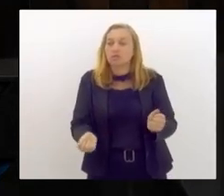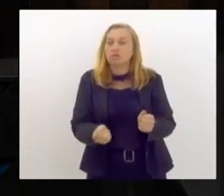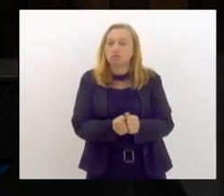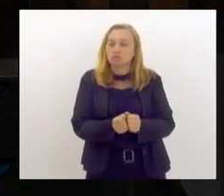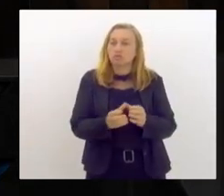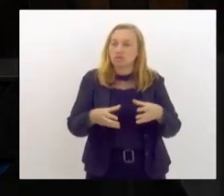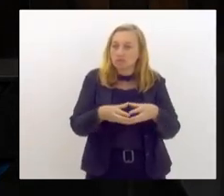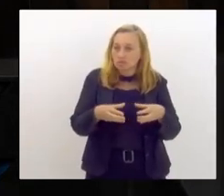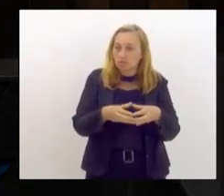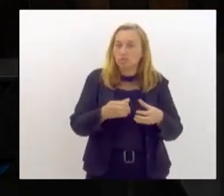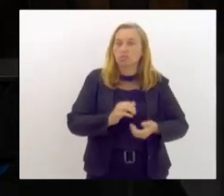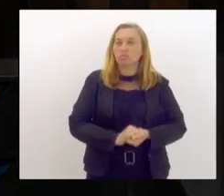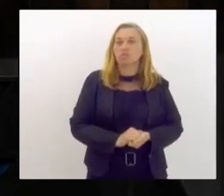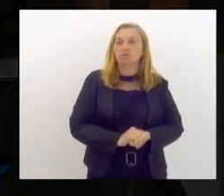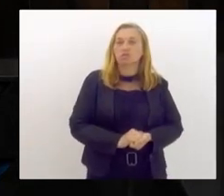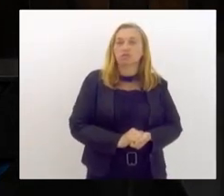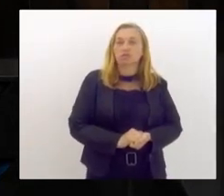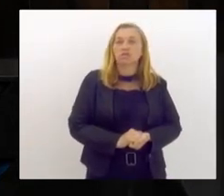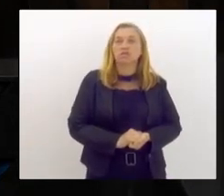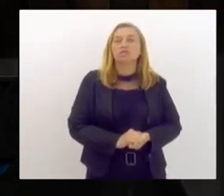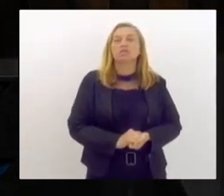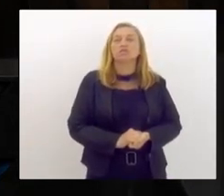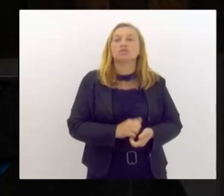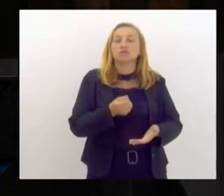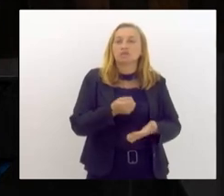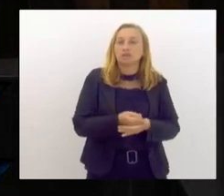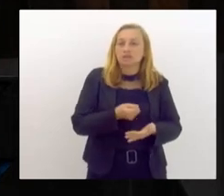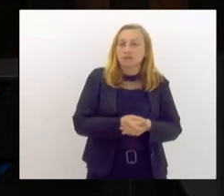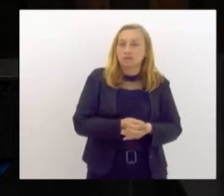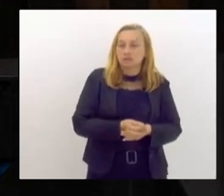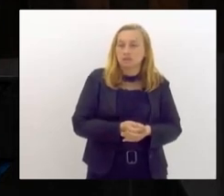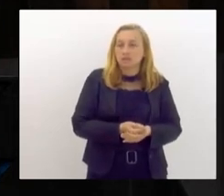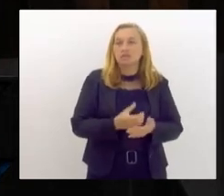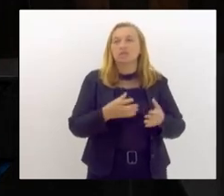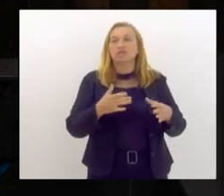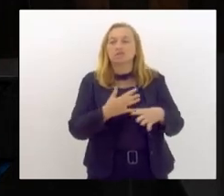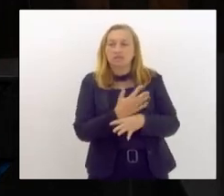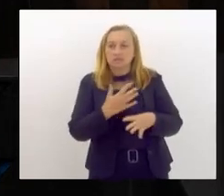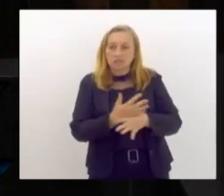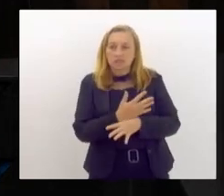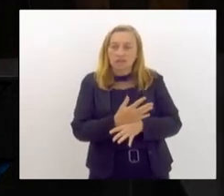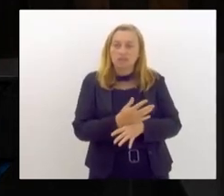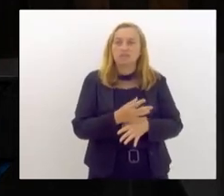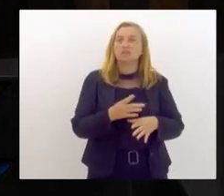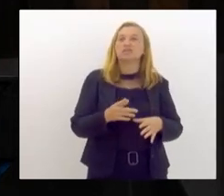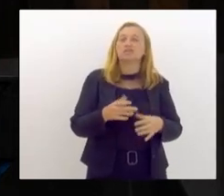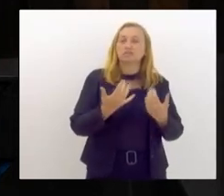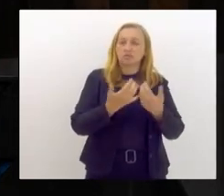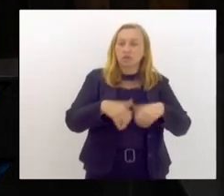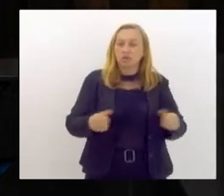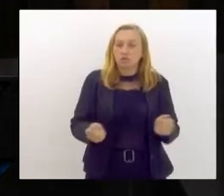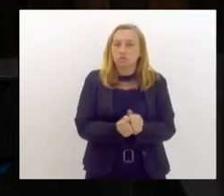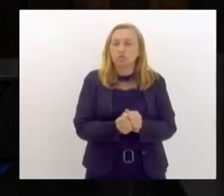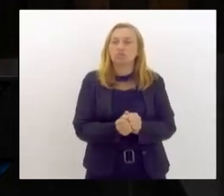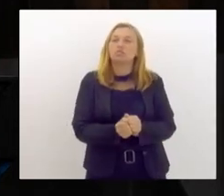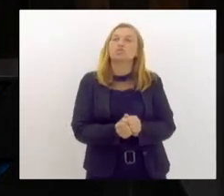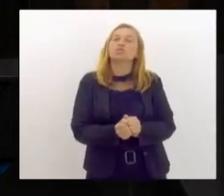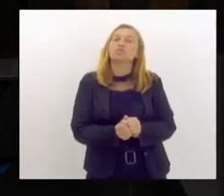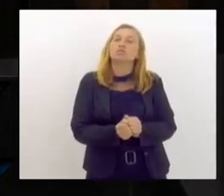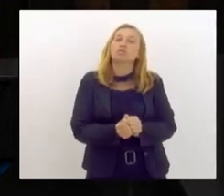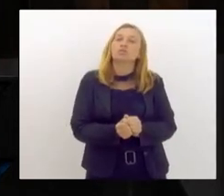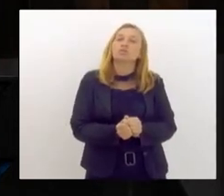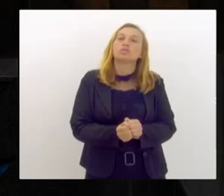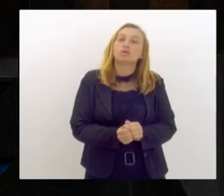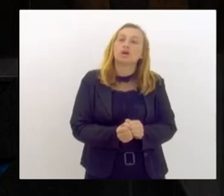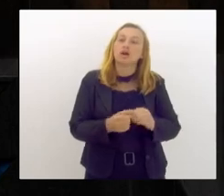como membro titular dessa comissão. Nós fizemos diligências na cidade de Petrópolis, audiências conjuntas com a Câmara Municipal. O prefeito, quando veio aqui,